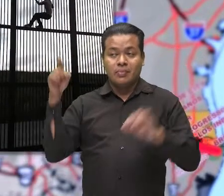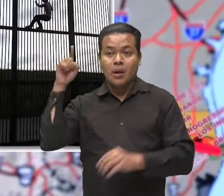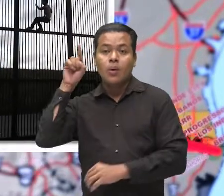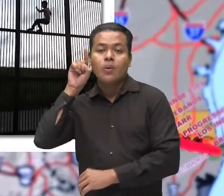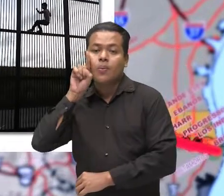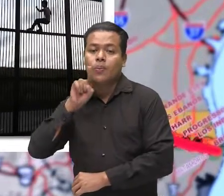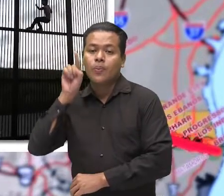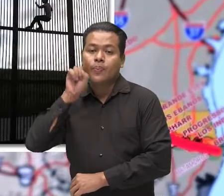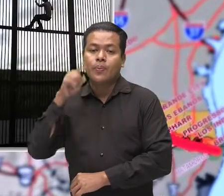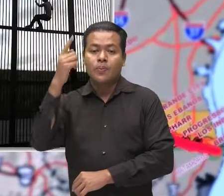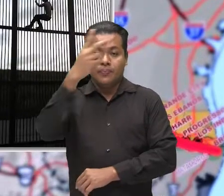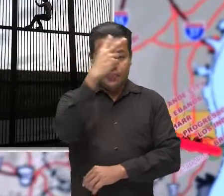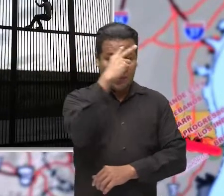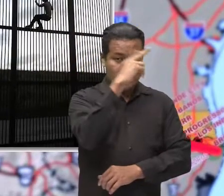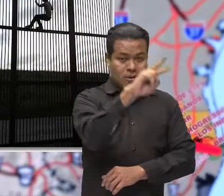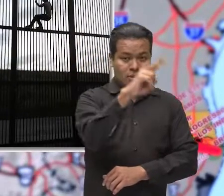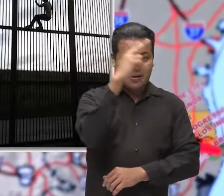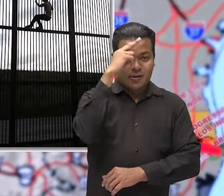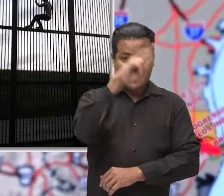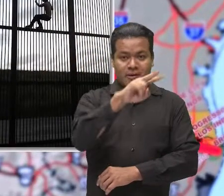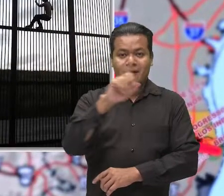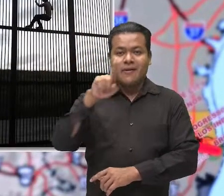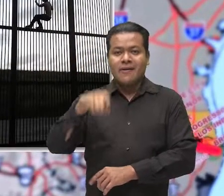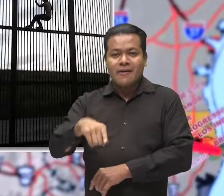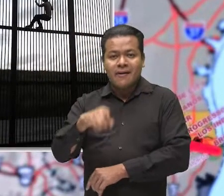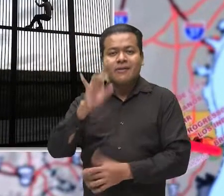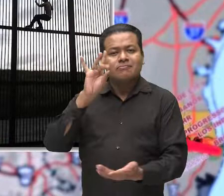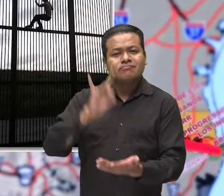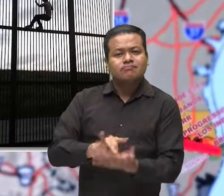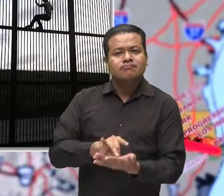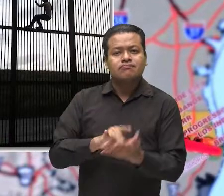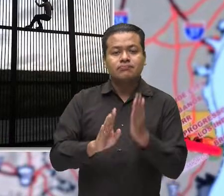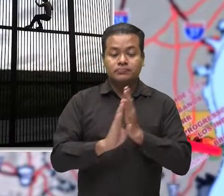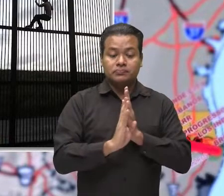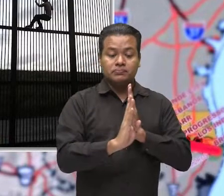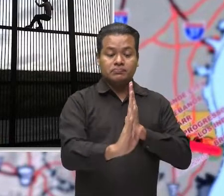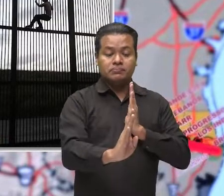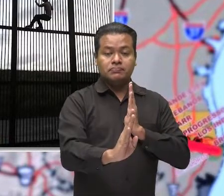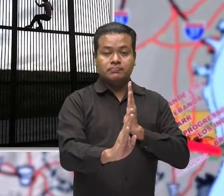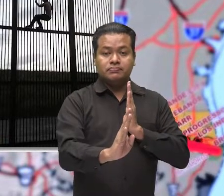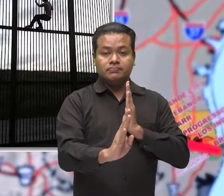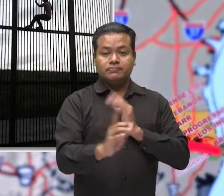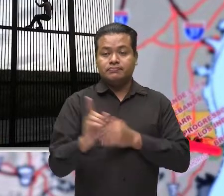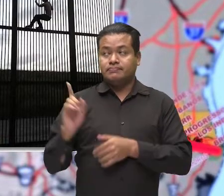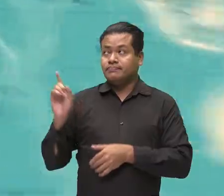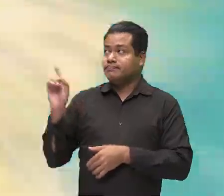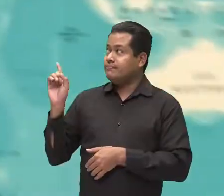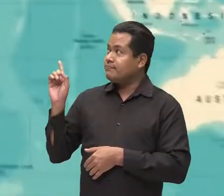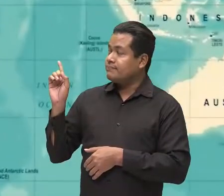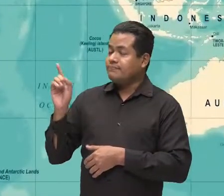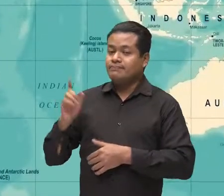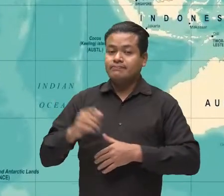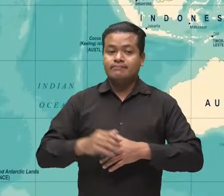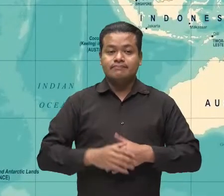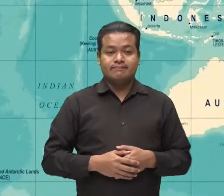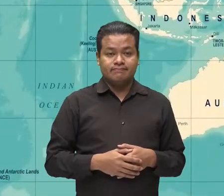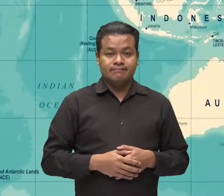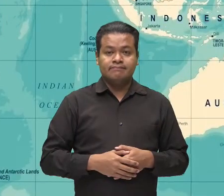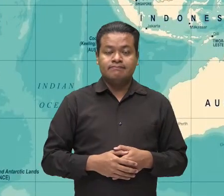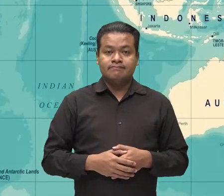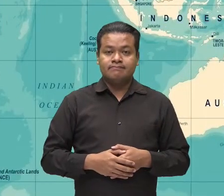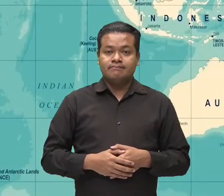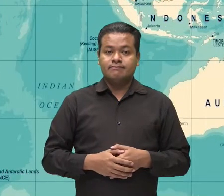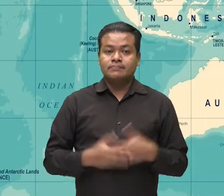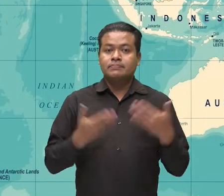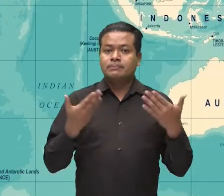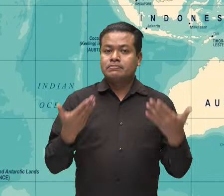Unidos e o México, né? Que é exatamente esse muro que a gente está vendo aqui nessa aula onde eu tô, né?